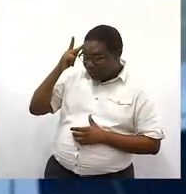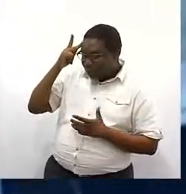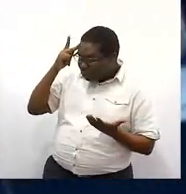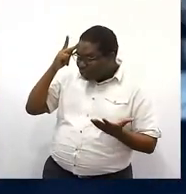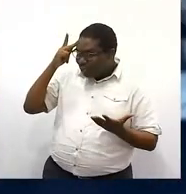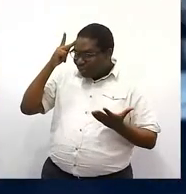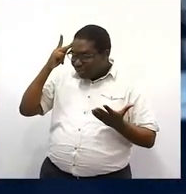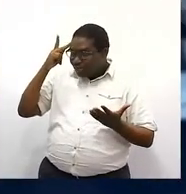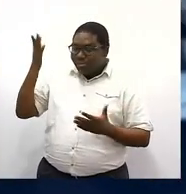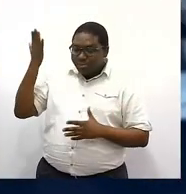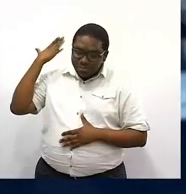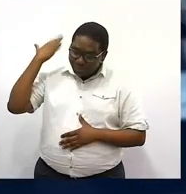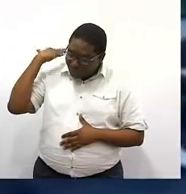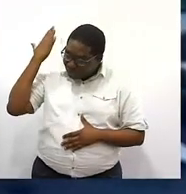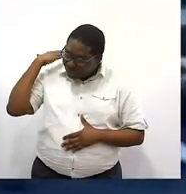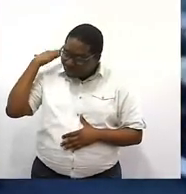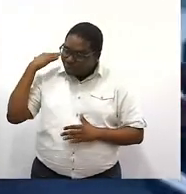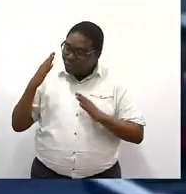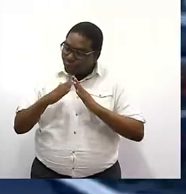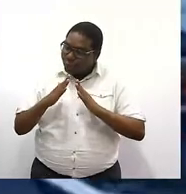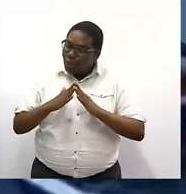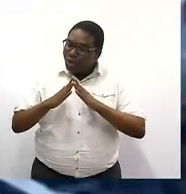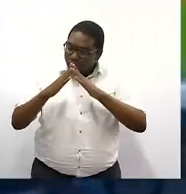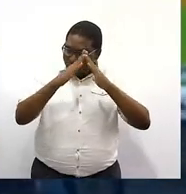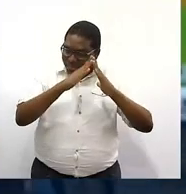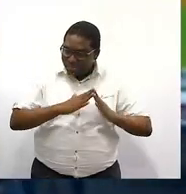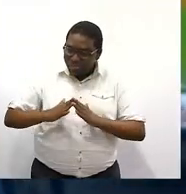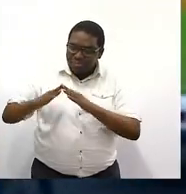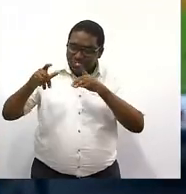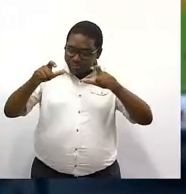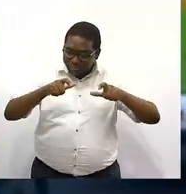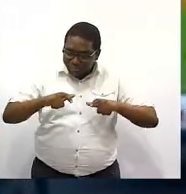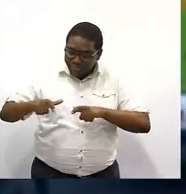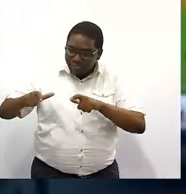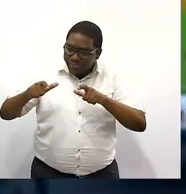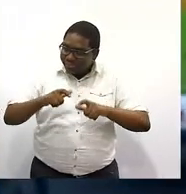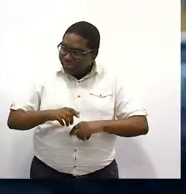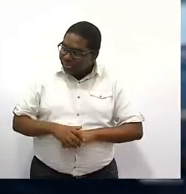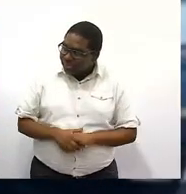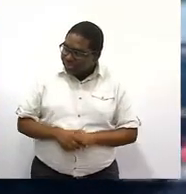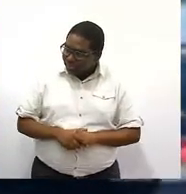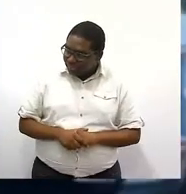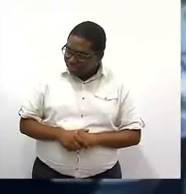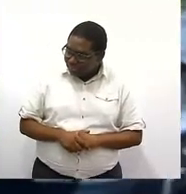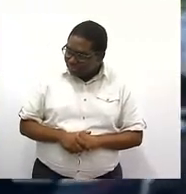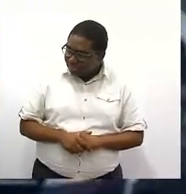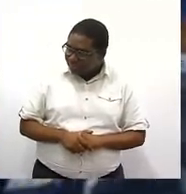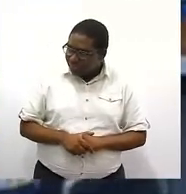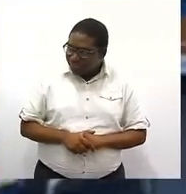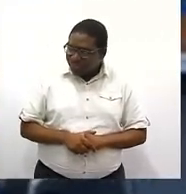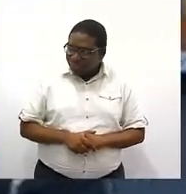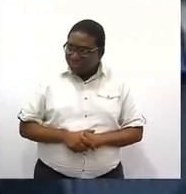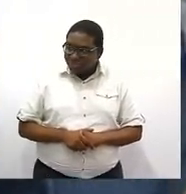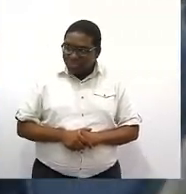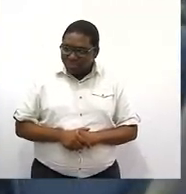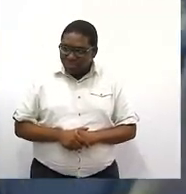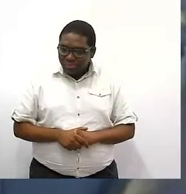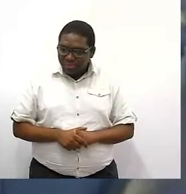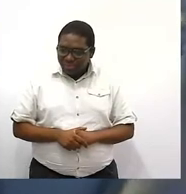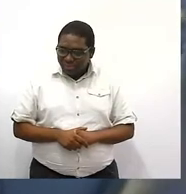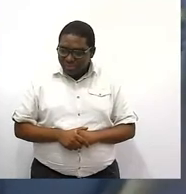estamos falando de uma outra época, né, mas as pessoas, né, com suas tribunas, com suas mesas fartas, elas